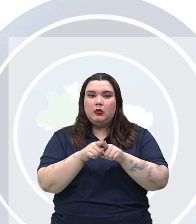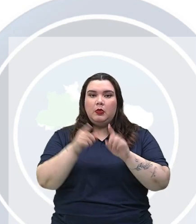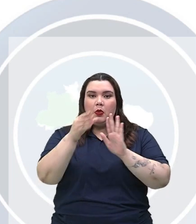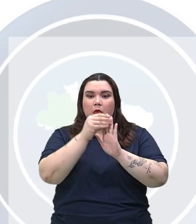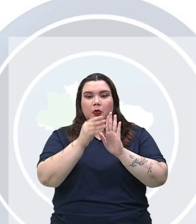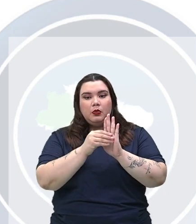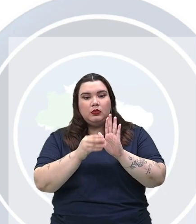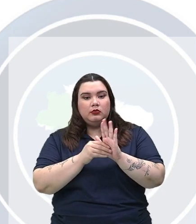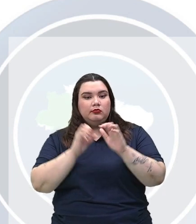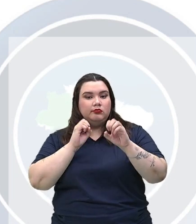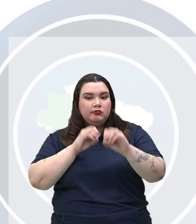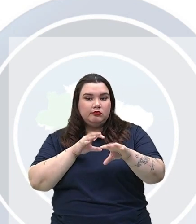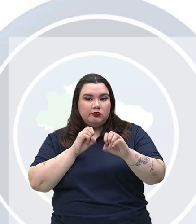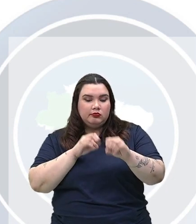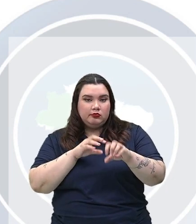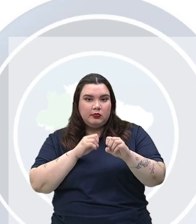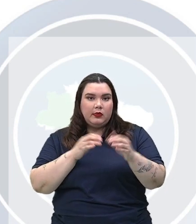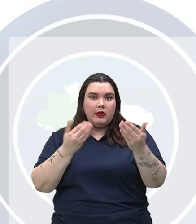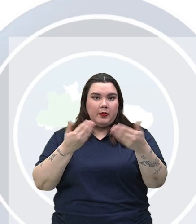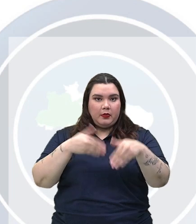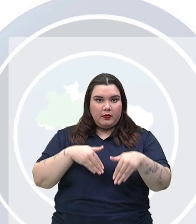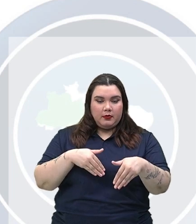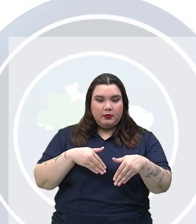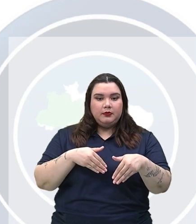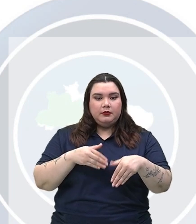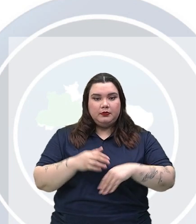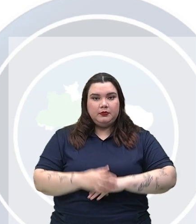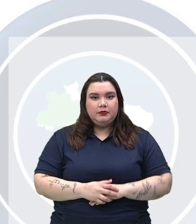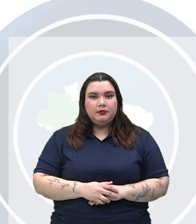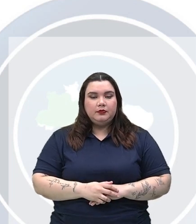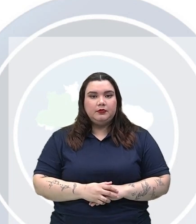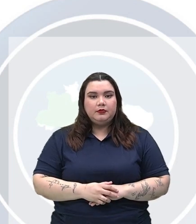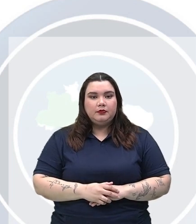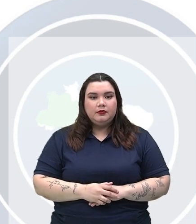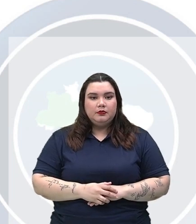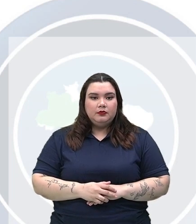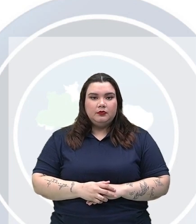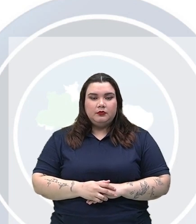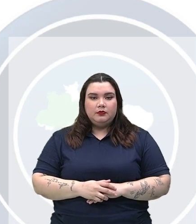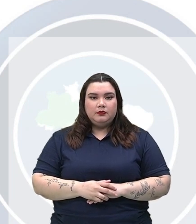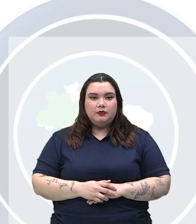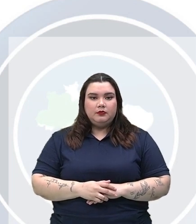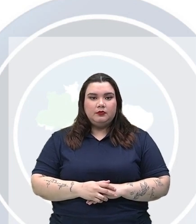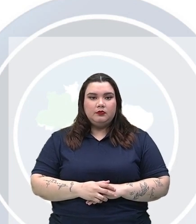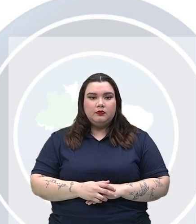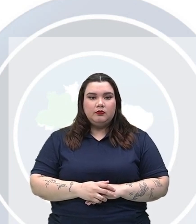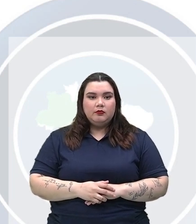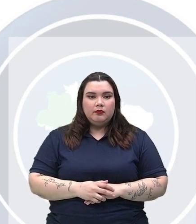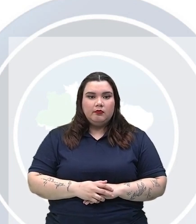os conteúdos ministrados na avaliação. Ok? Vamos lá.